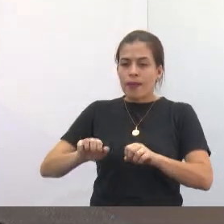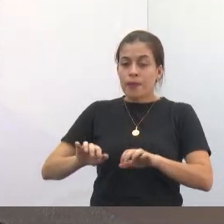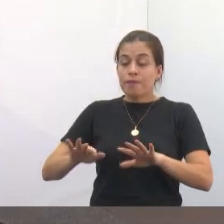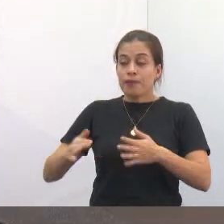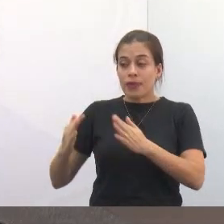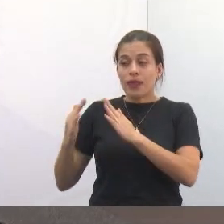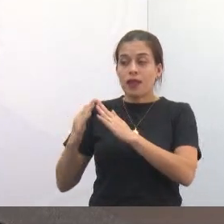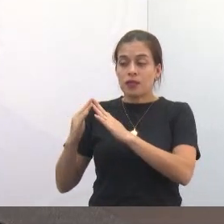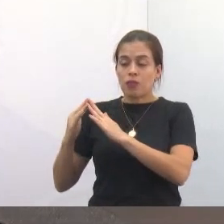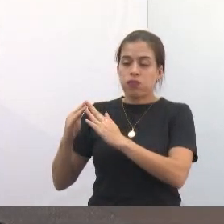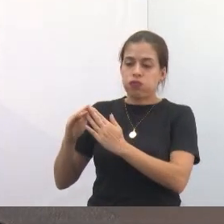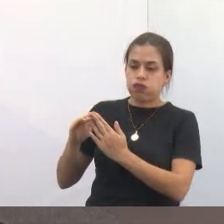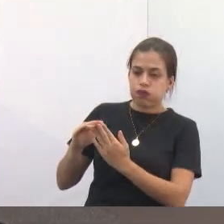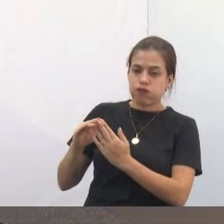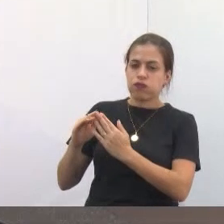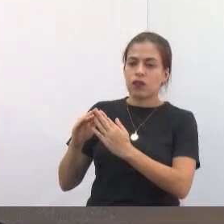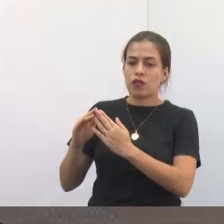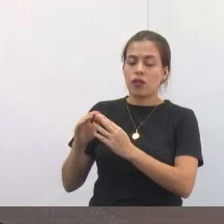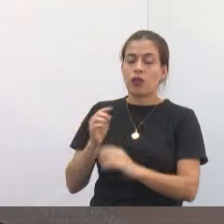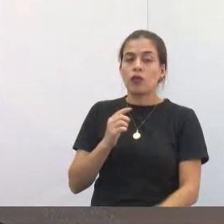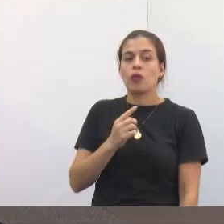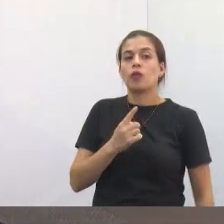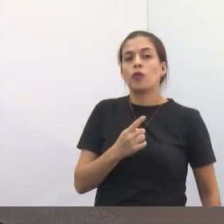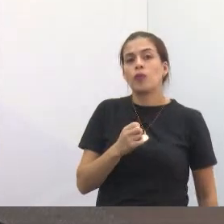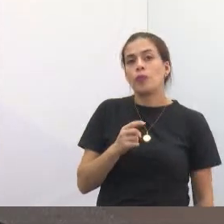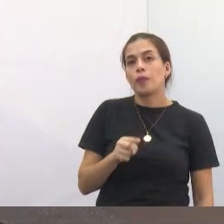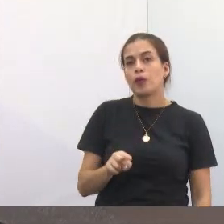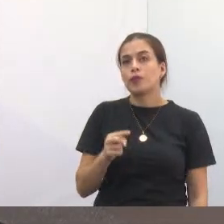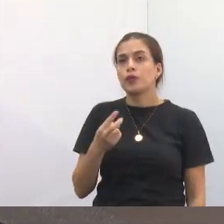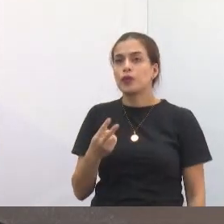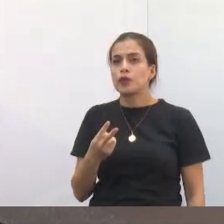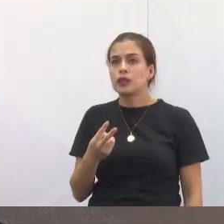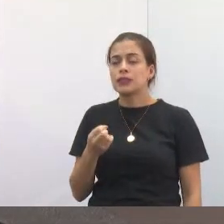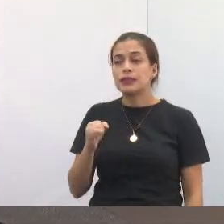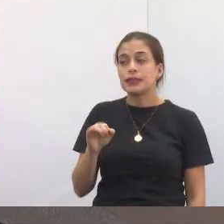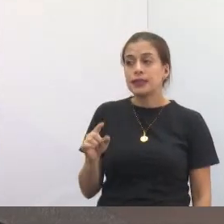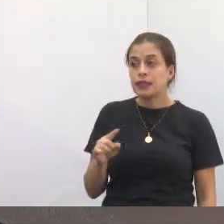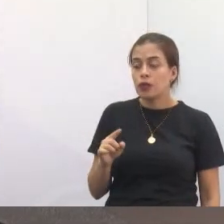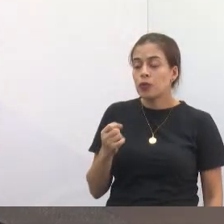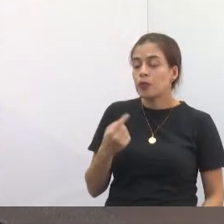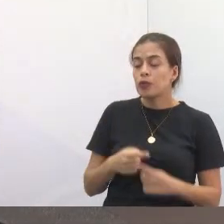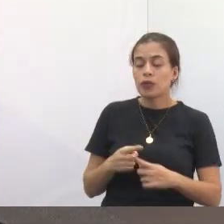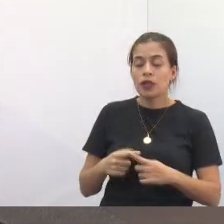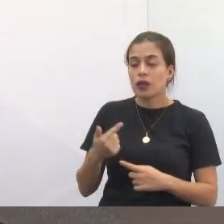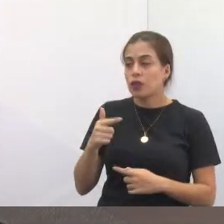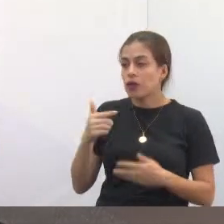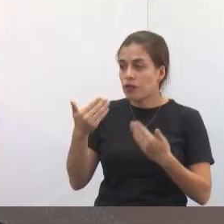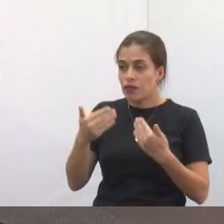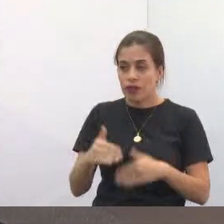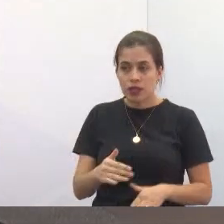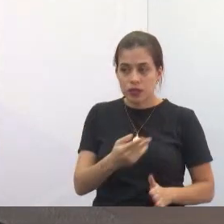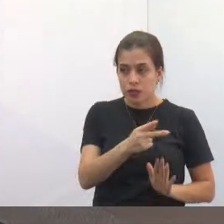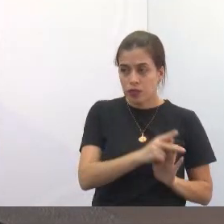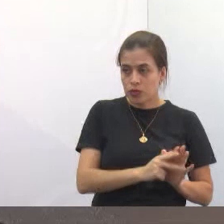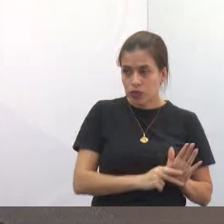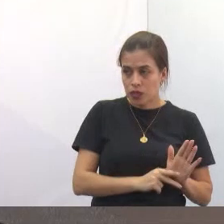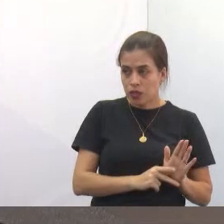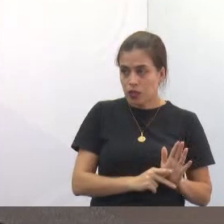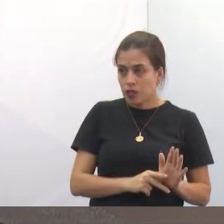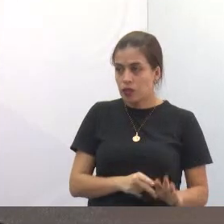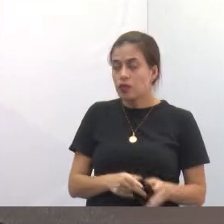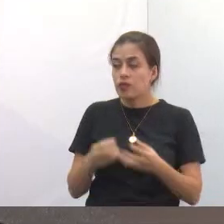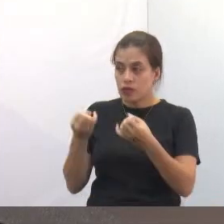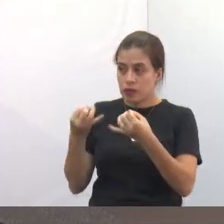1.2. Se negativo, por qual razão tal avaliação não foi incluída no projeto? Favor justificar.